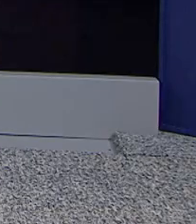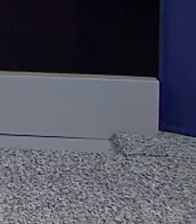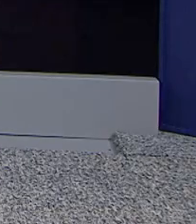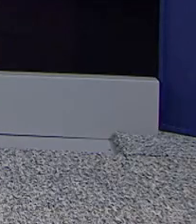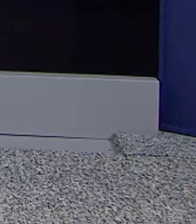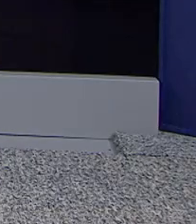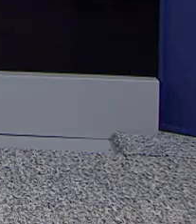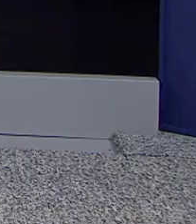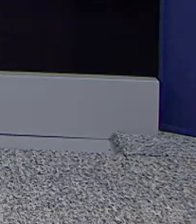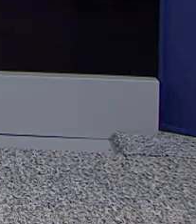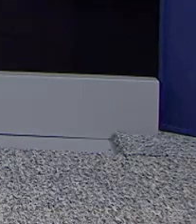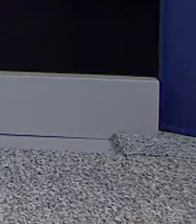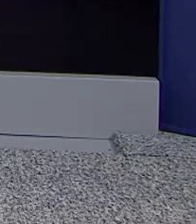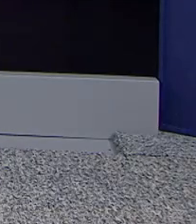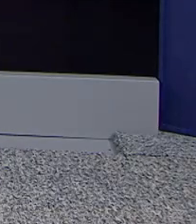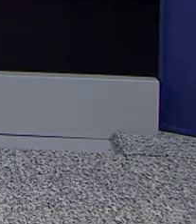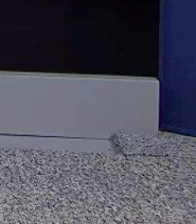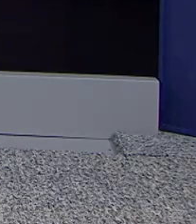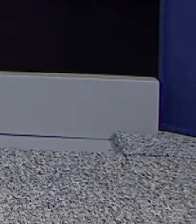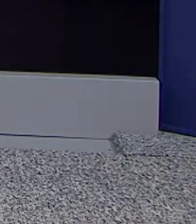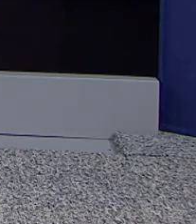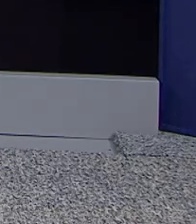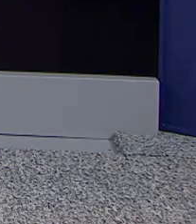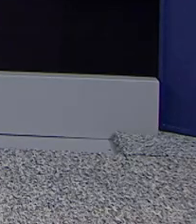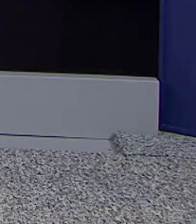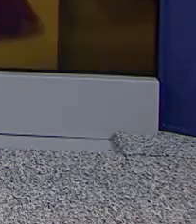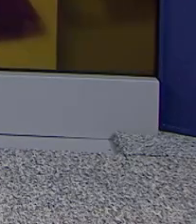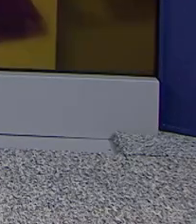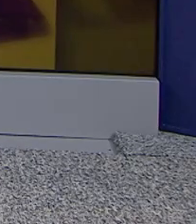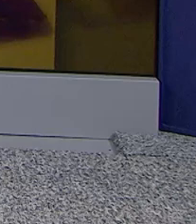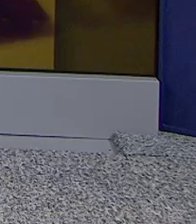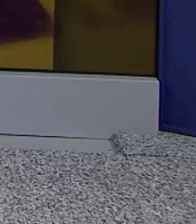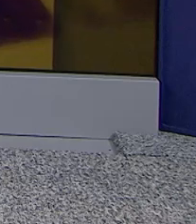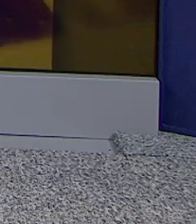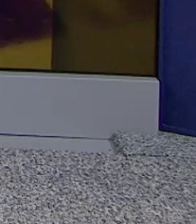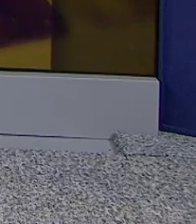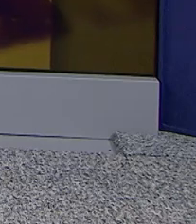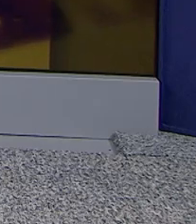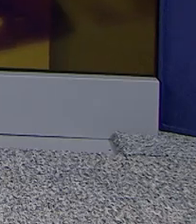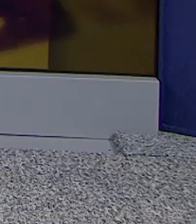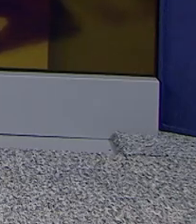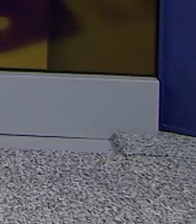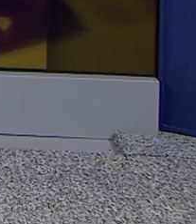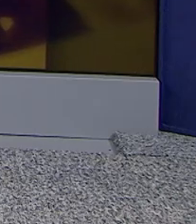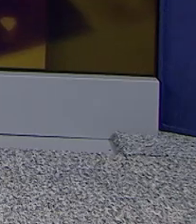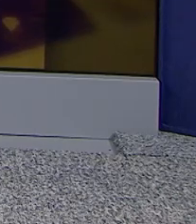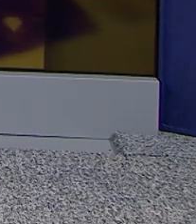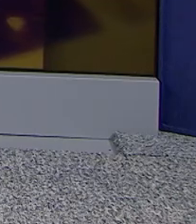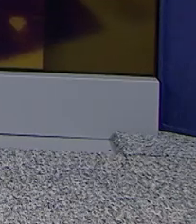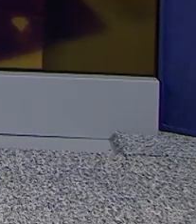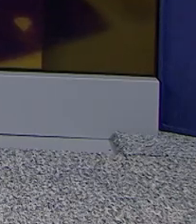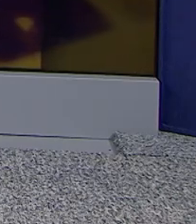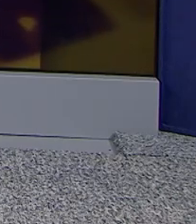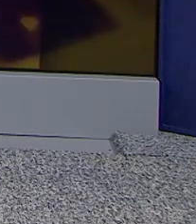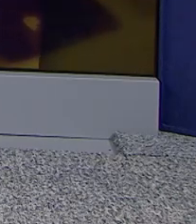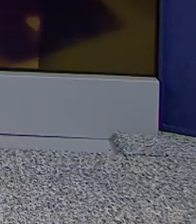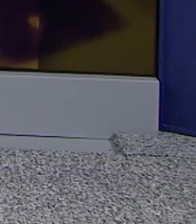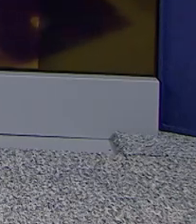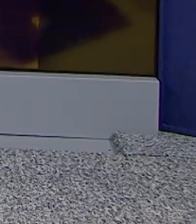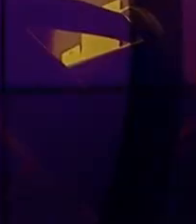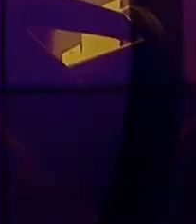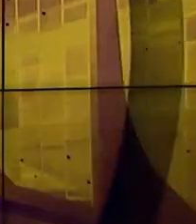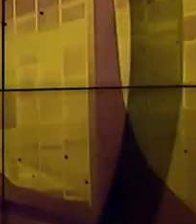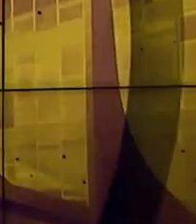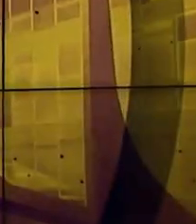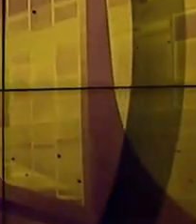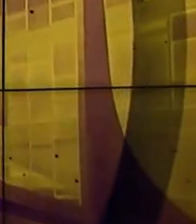nós acompanhamos ao vivo de brasília a cerimônia de lançamento do primeiro veículo híbrido o flex no brasil